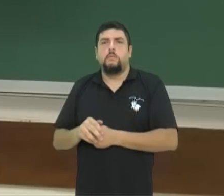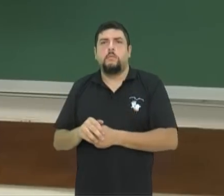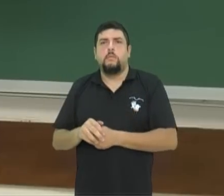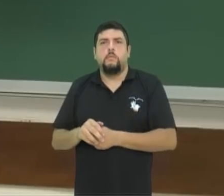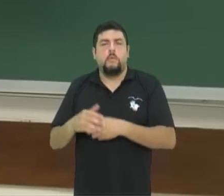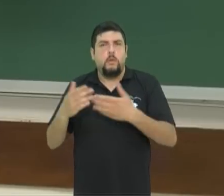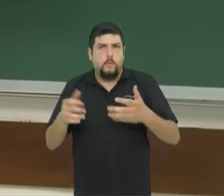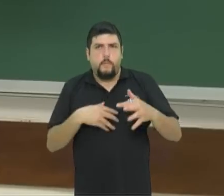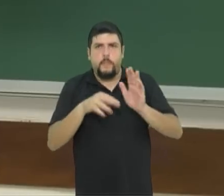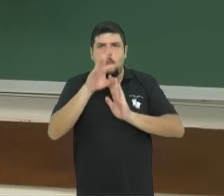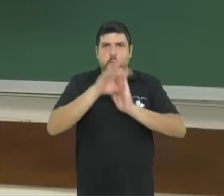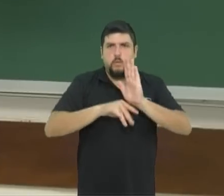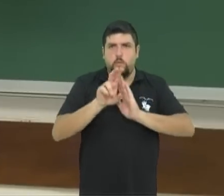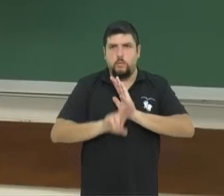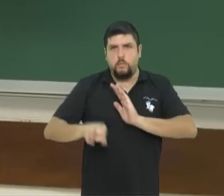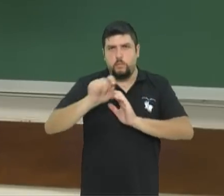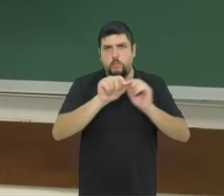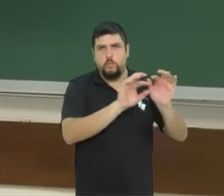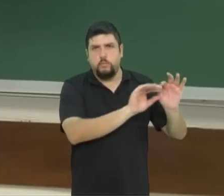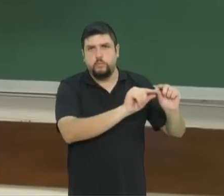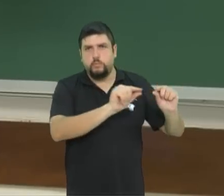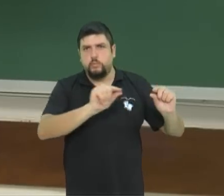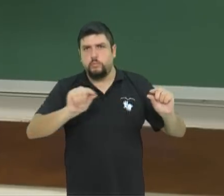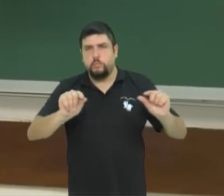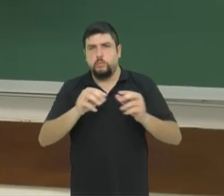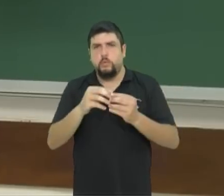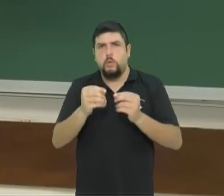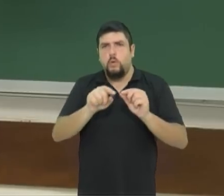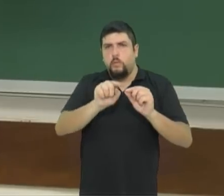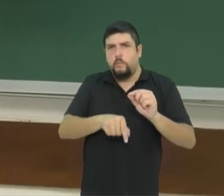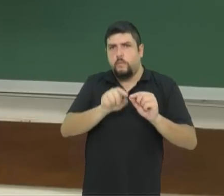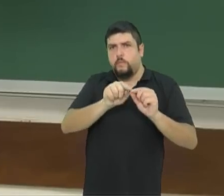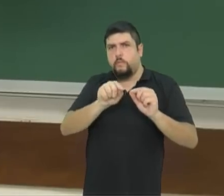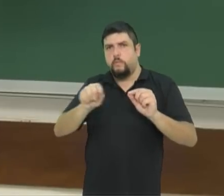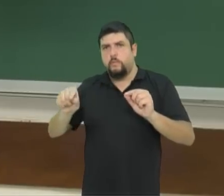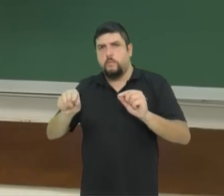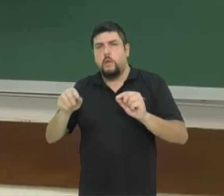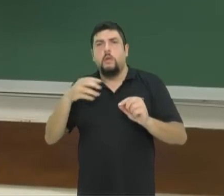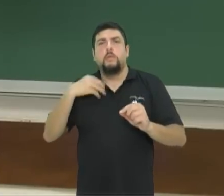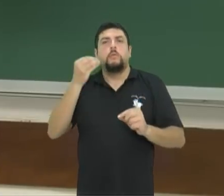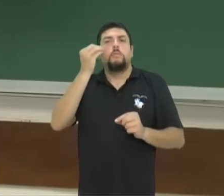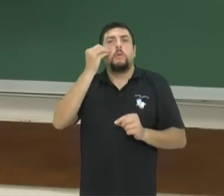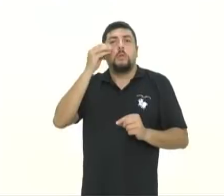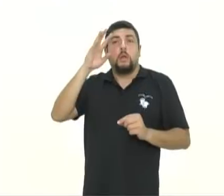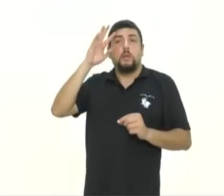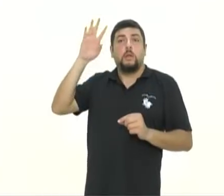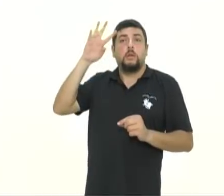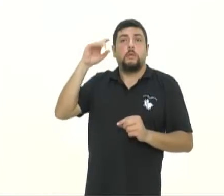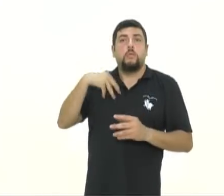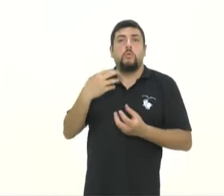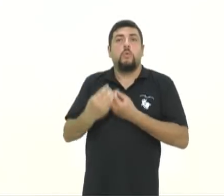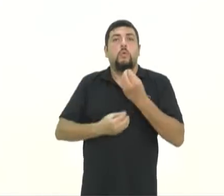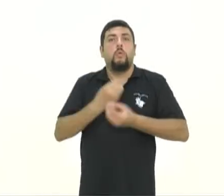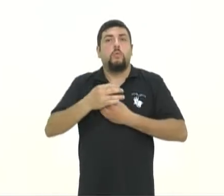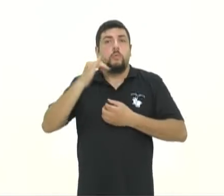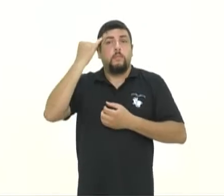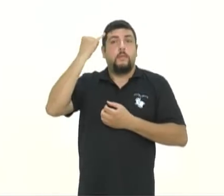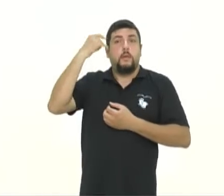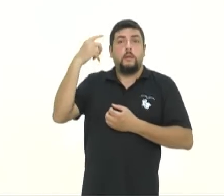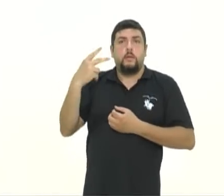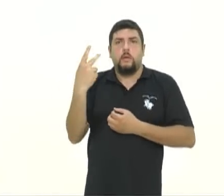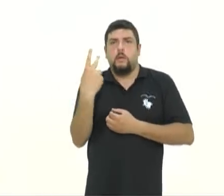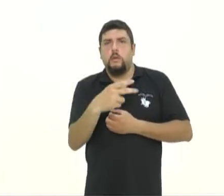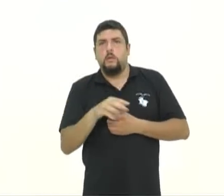maior importância à ideia que você pretende veicular. Nesse caso, qual que é a ideia? Era dizer que todos